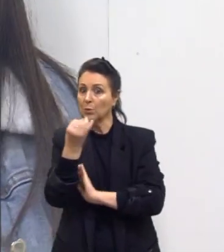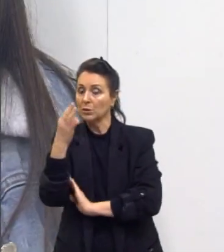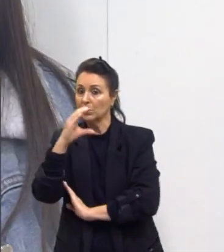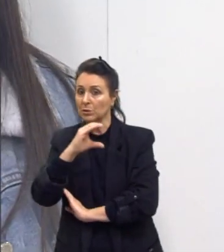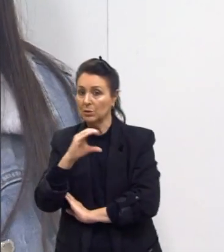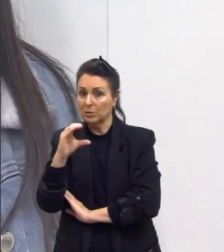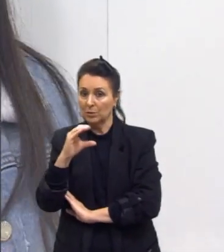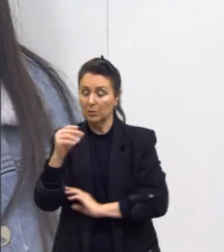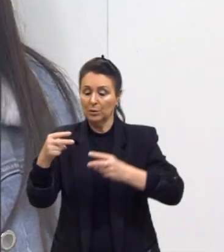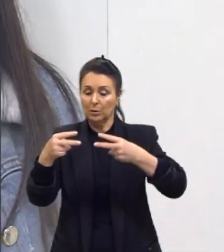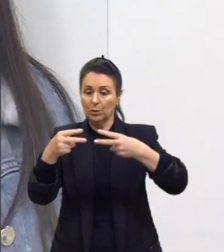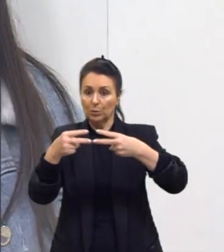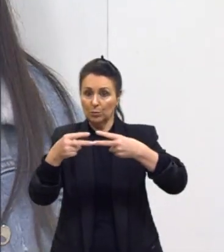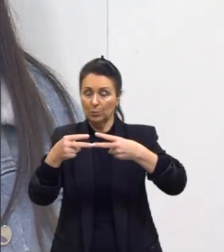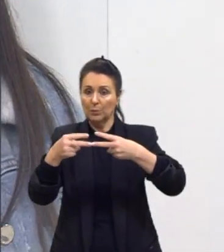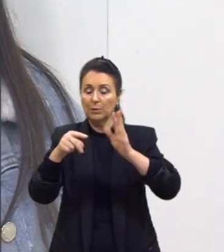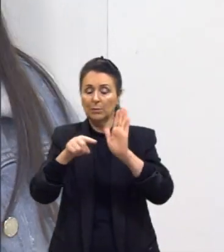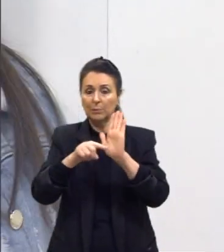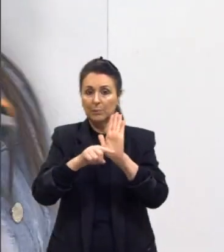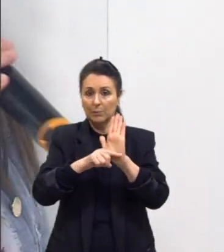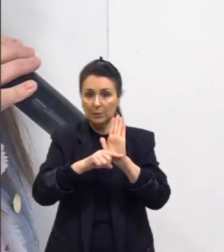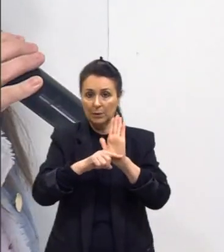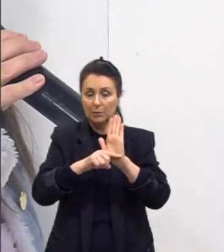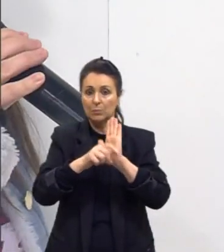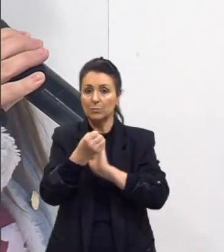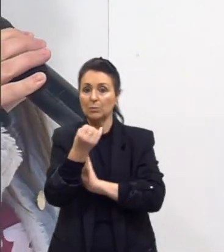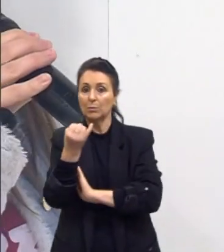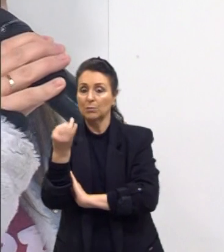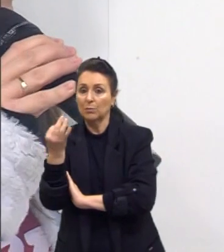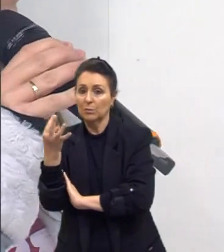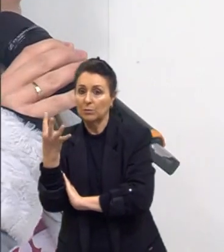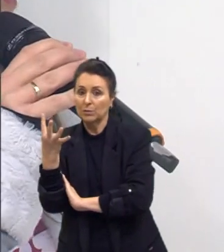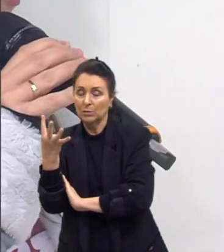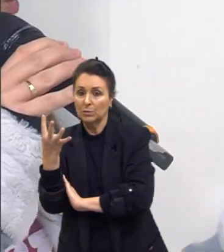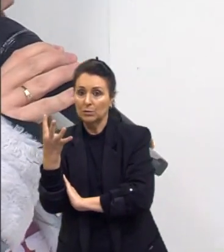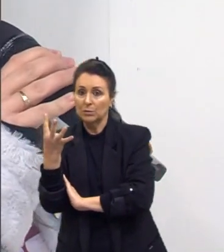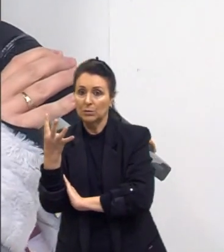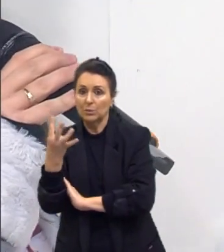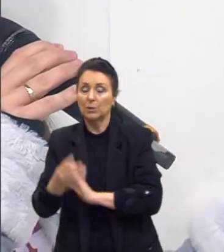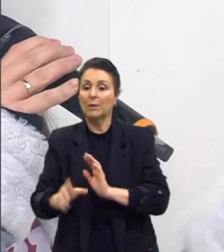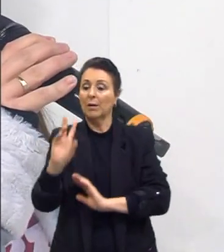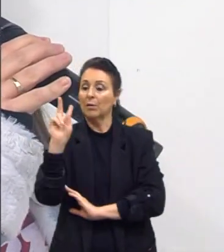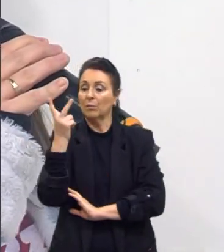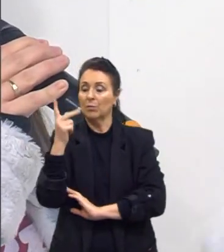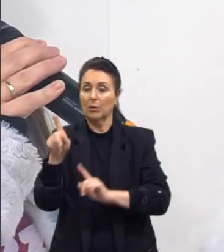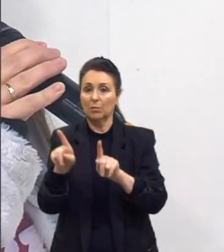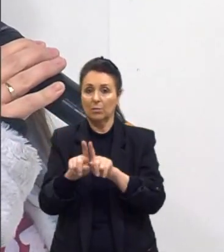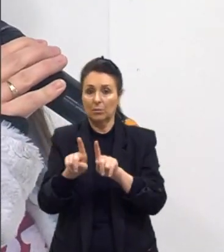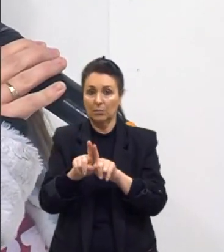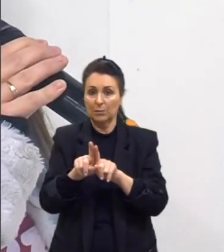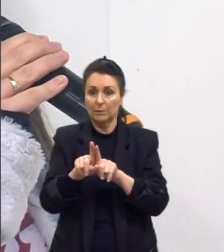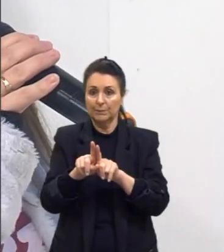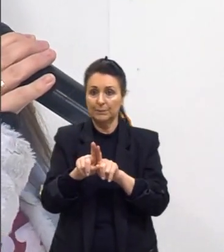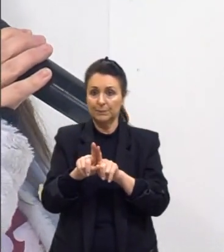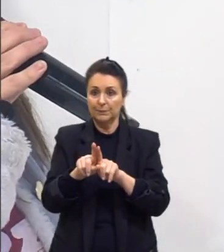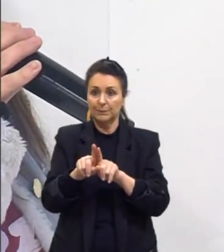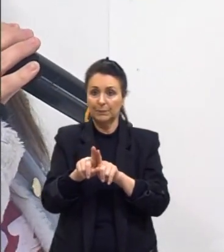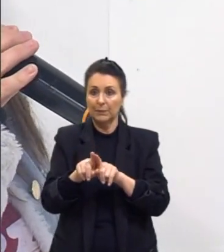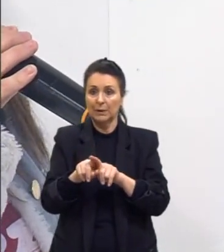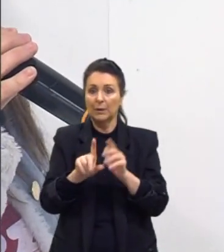porque onde eu tenho uma dupla ligação eu vou ter menos quantidade de hidrogénio não de carbono de